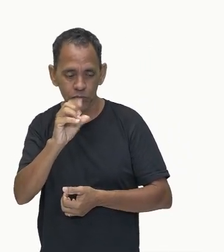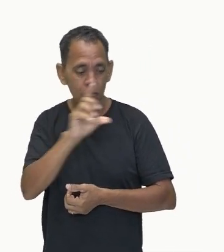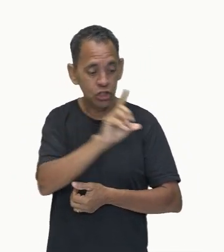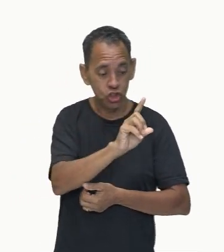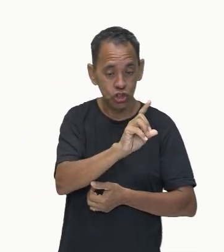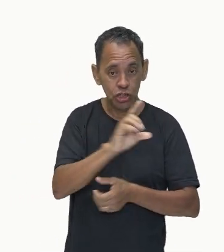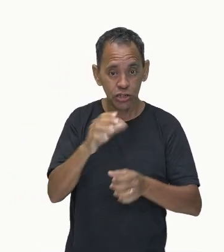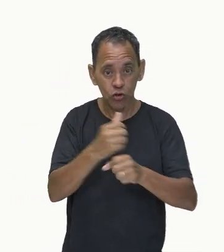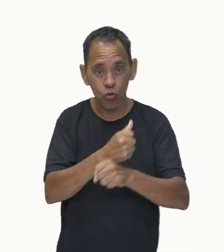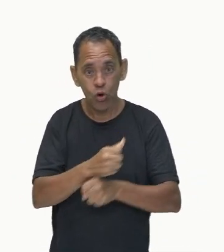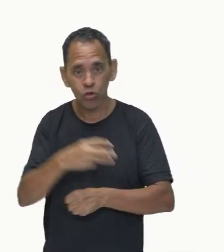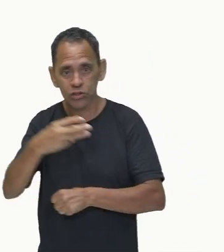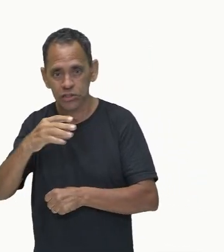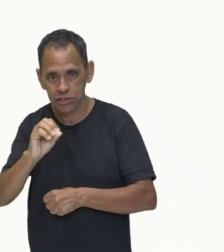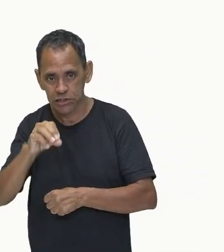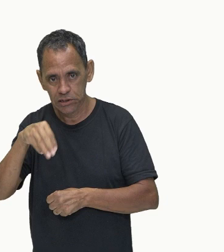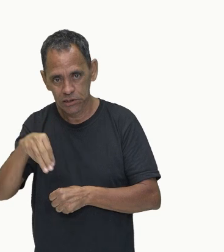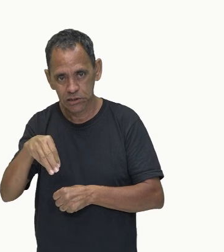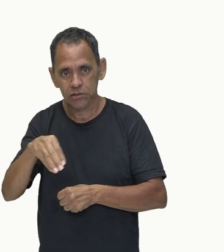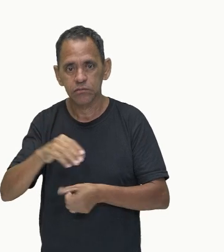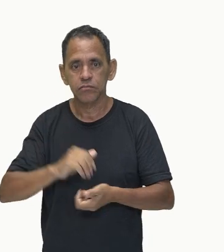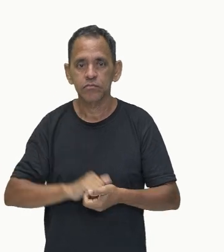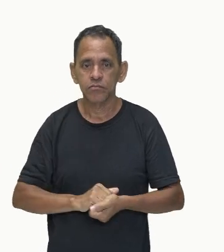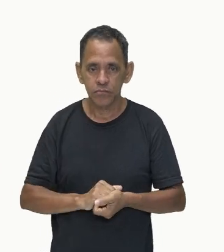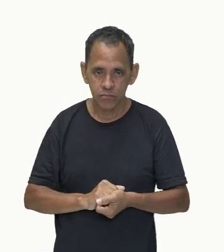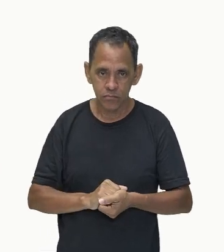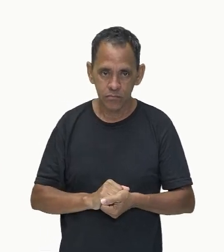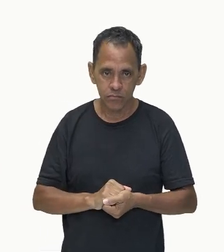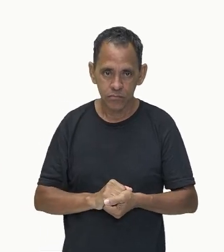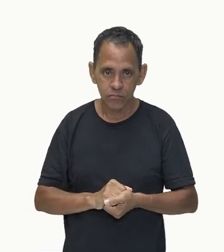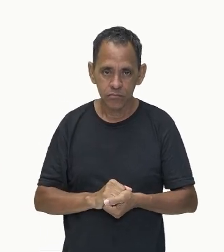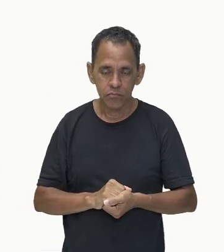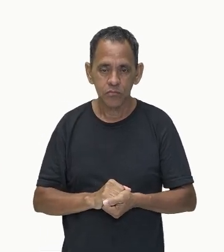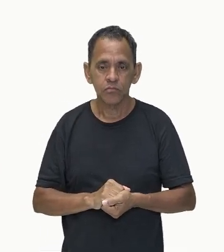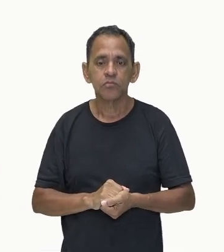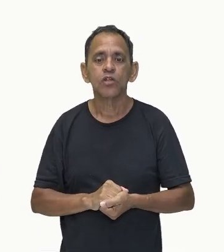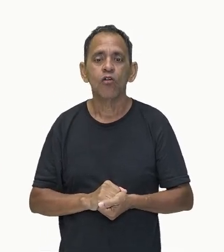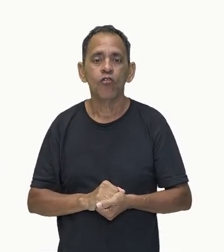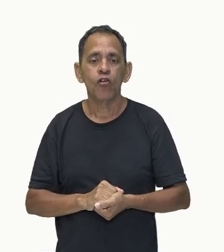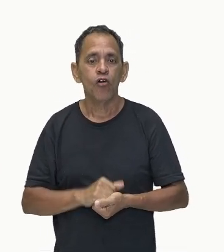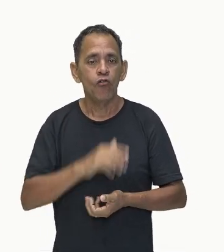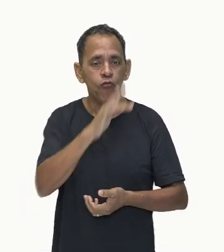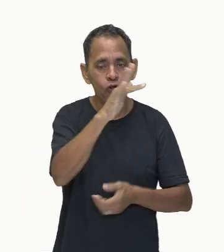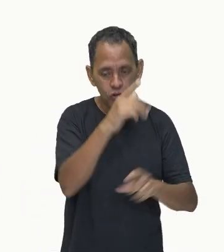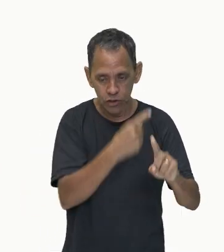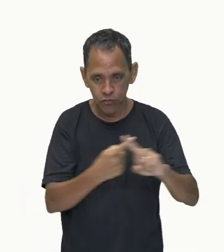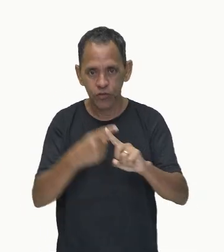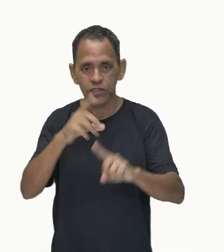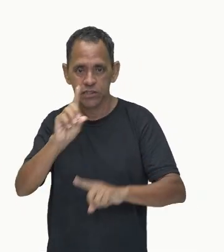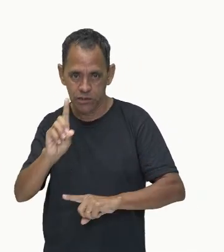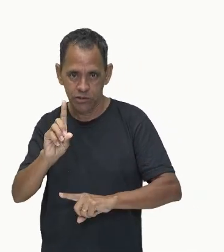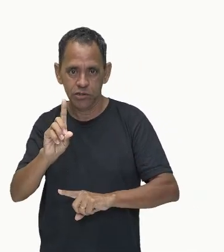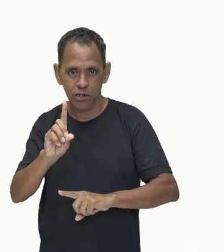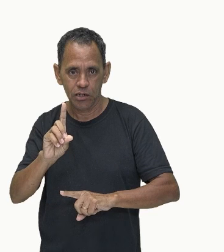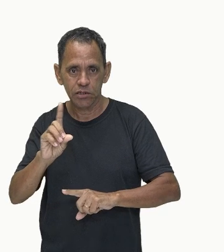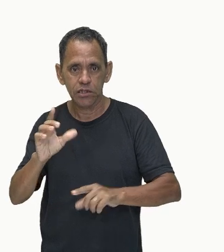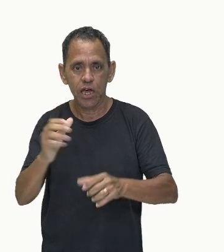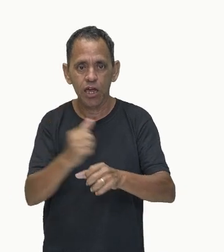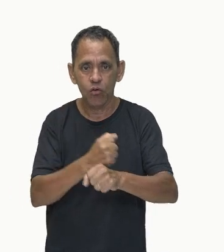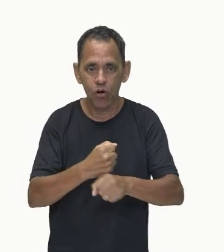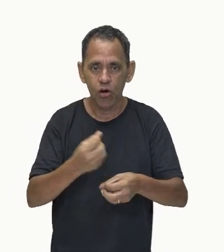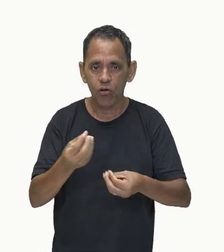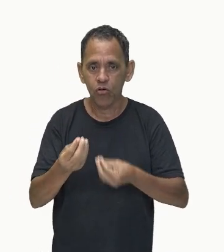Assim, o trabalho dessa força é trabalho força vezes distância, porque a força e o